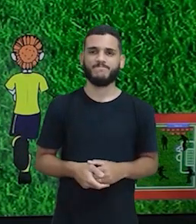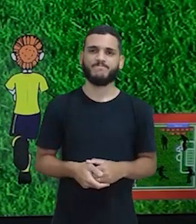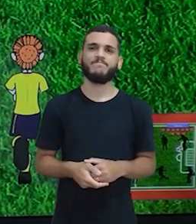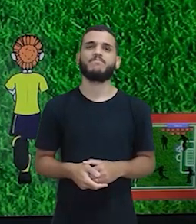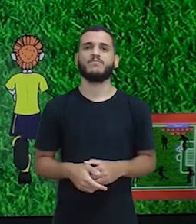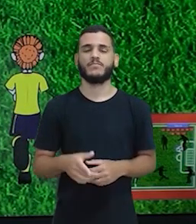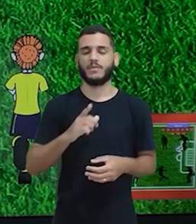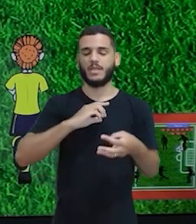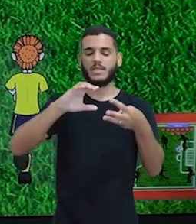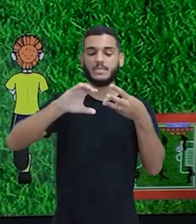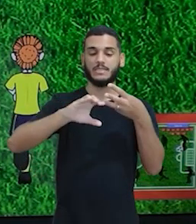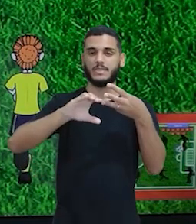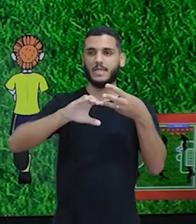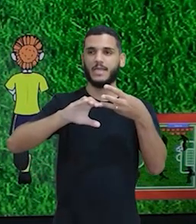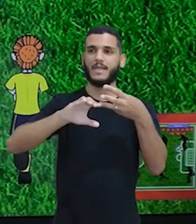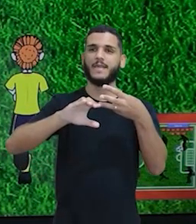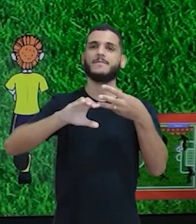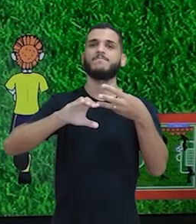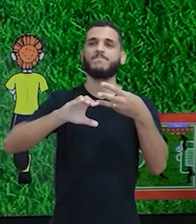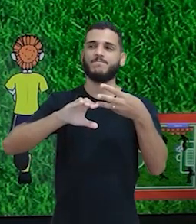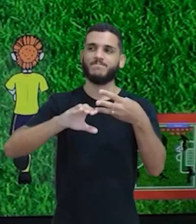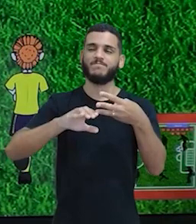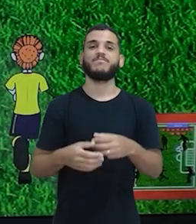letras 6 cdu